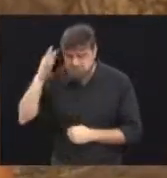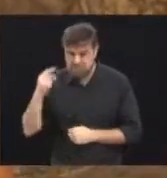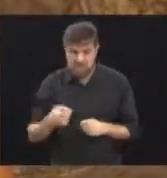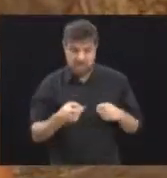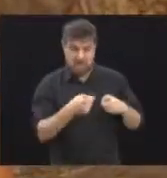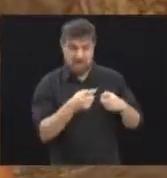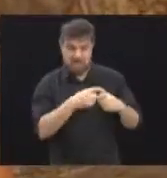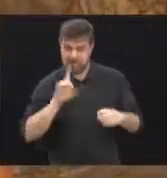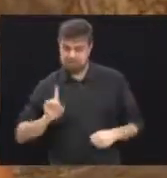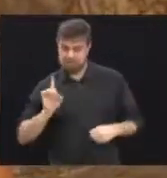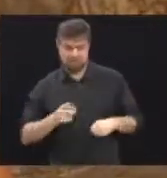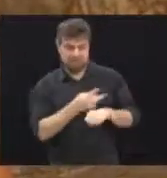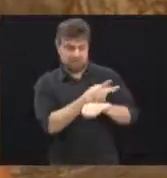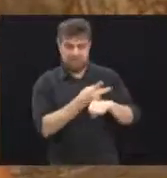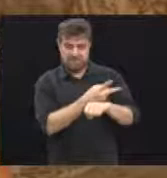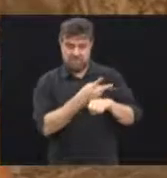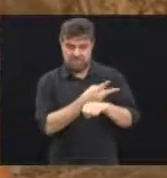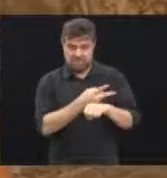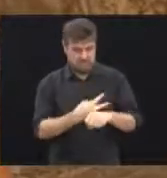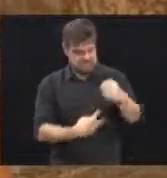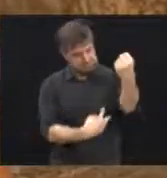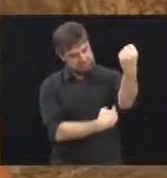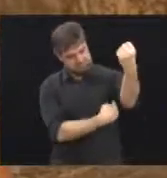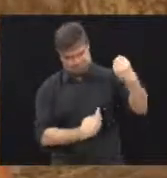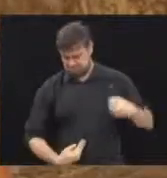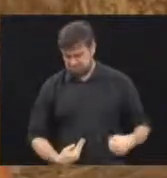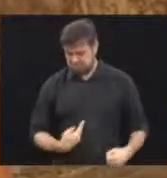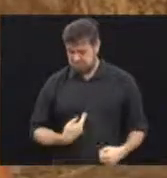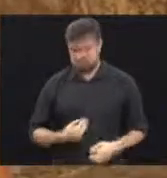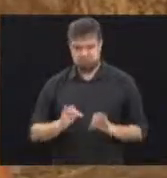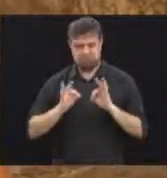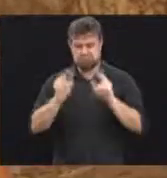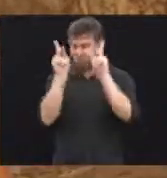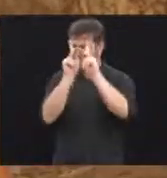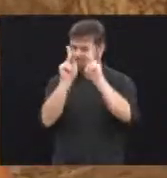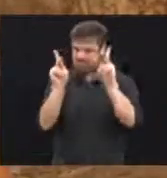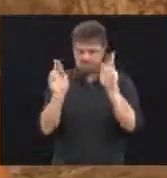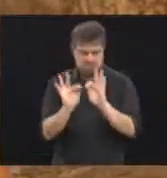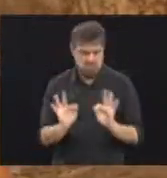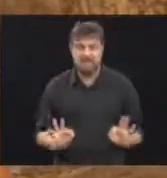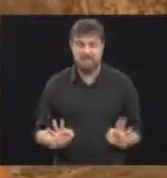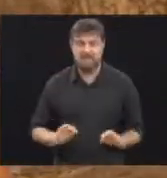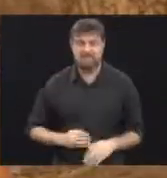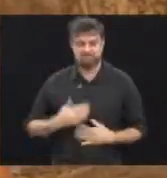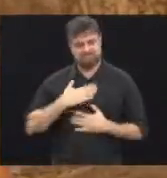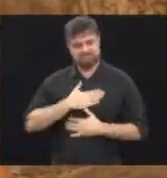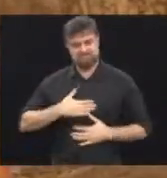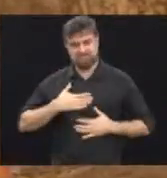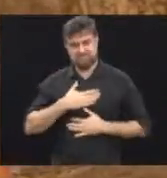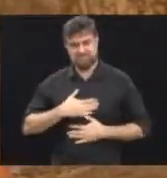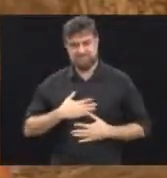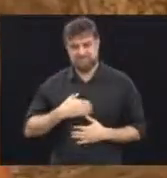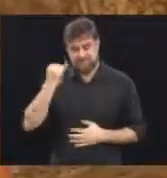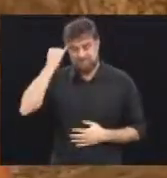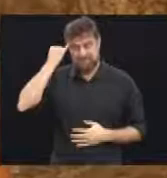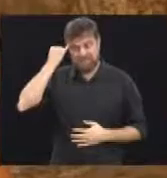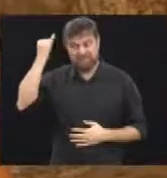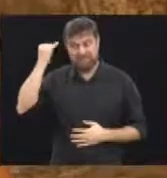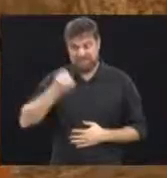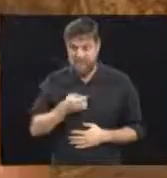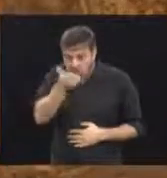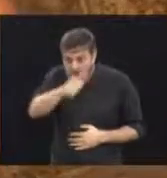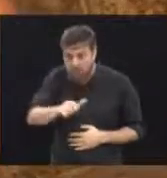ajuda, procurei um cirurgião e fiz. E fiquei muito feliz, muito satisfeita. Já estou pensando em fazer a